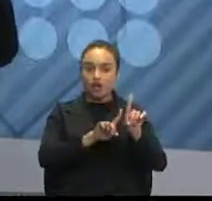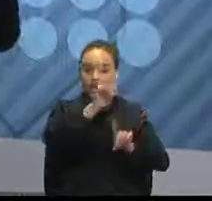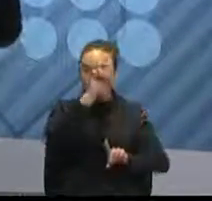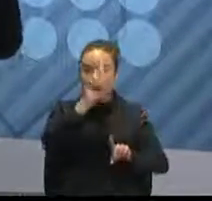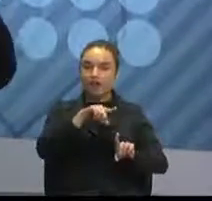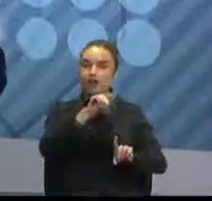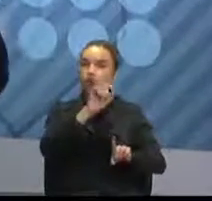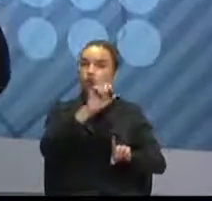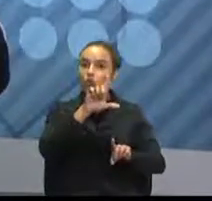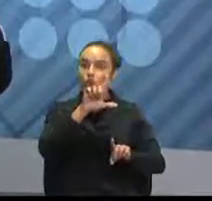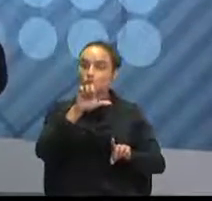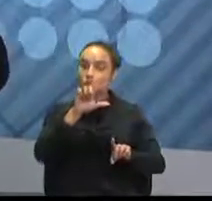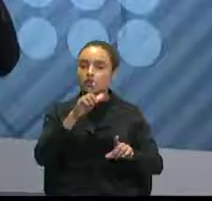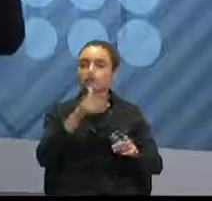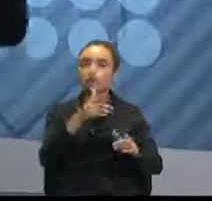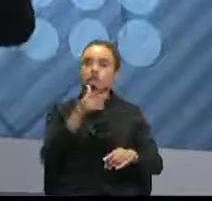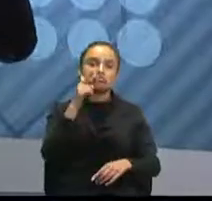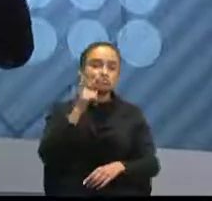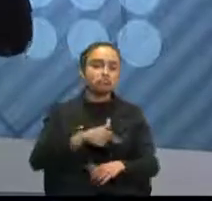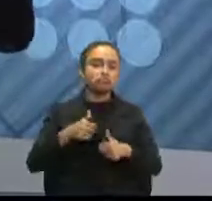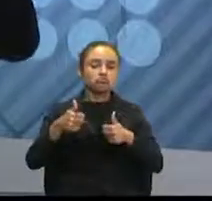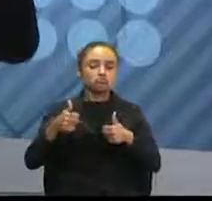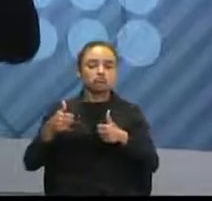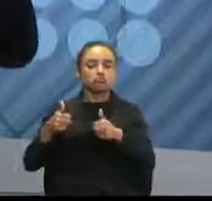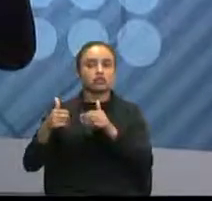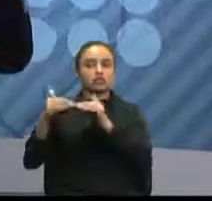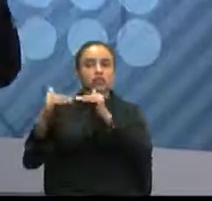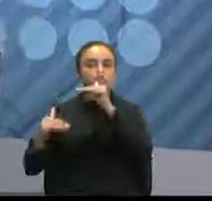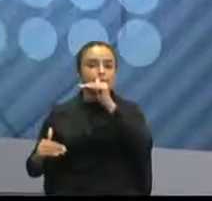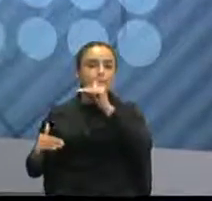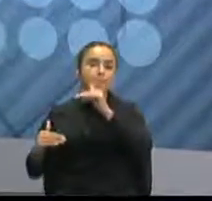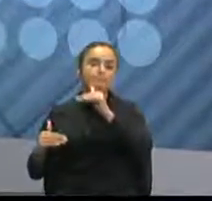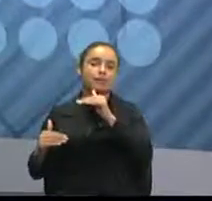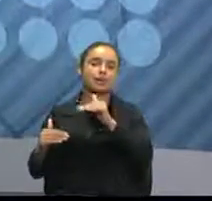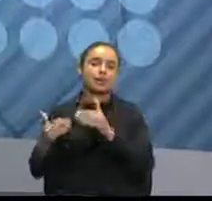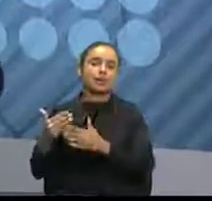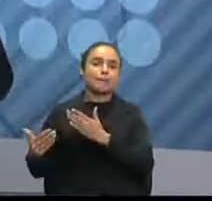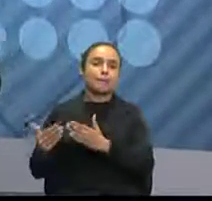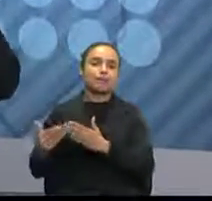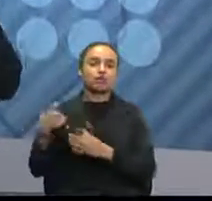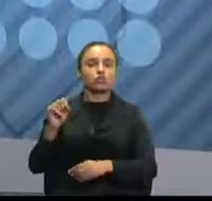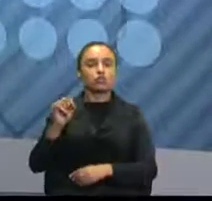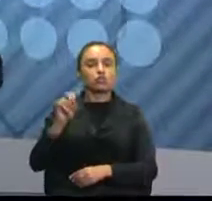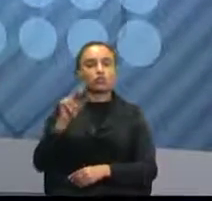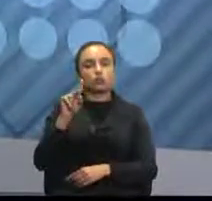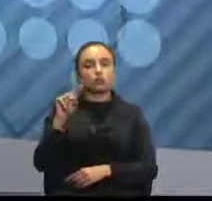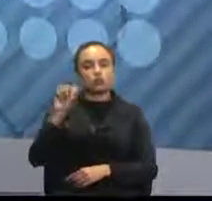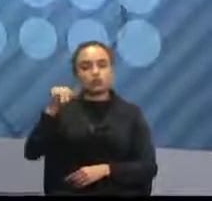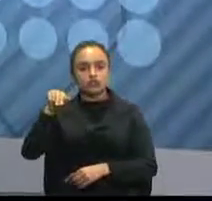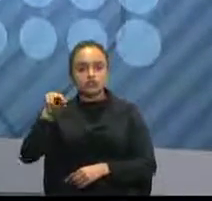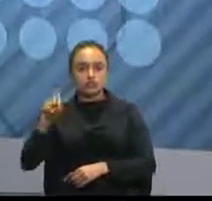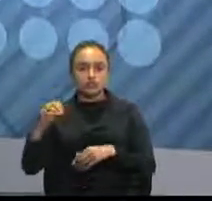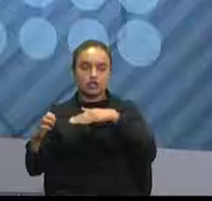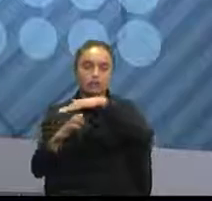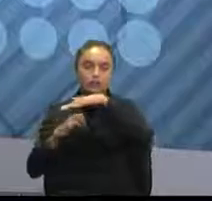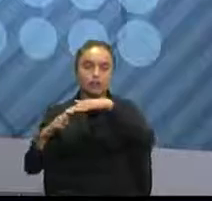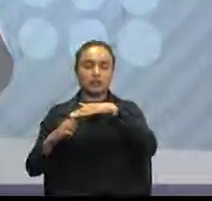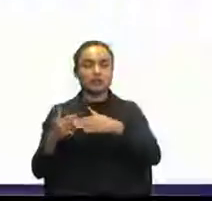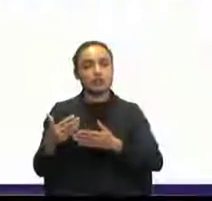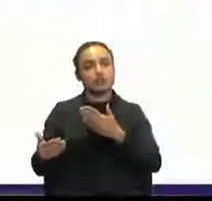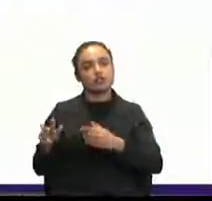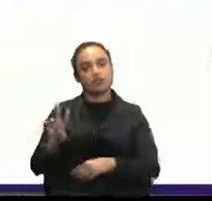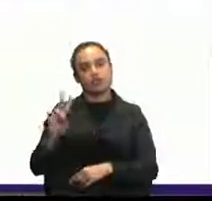com a go perco com a suzano então mas eu fico balanceado na média isso é covardia ânsia entre ativo está